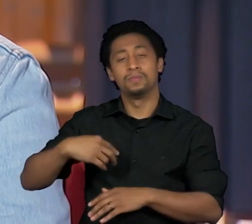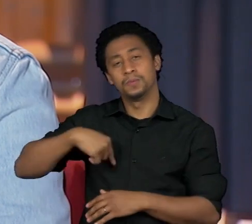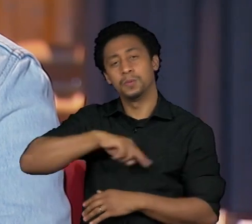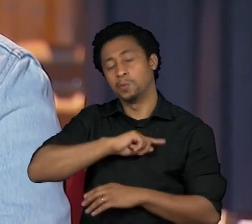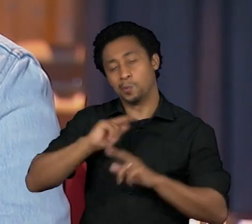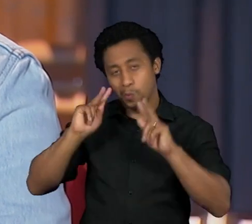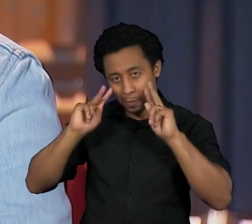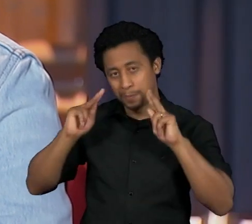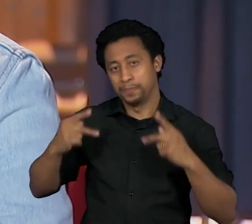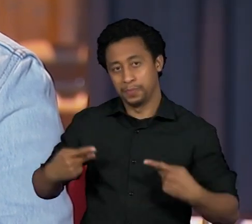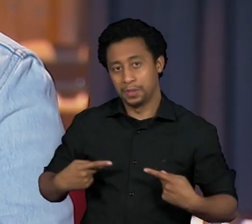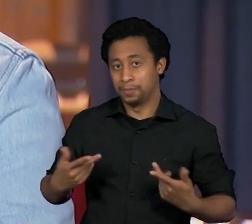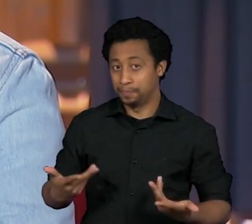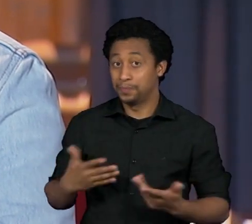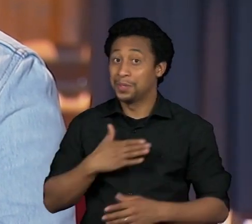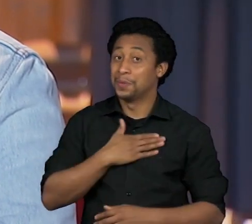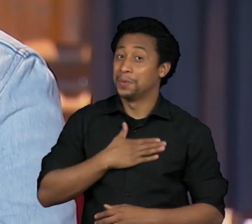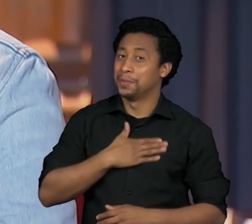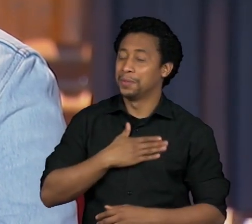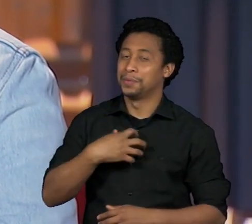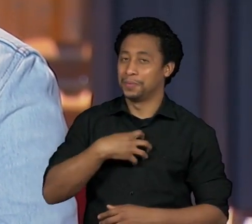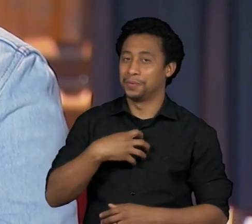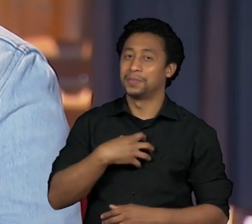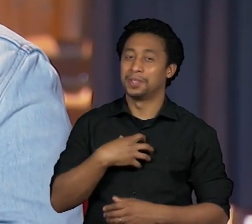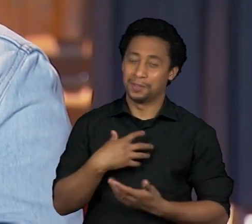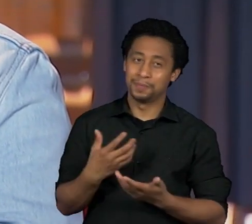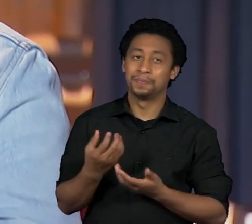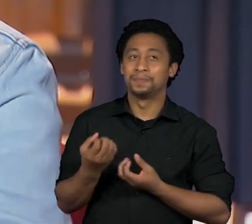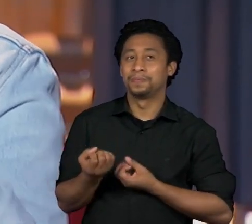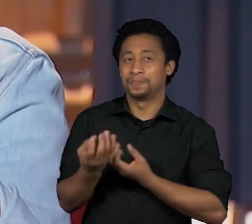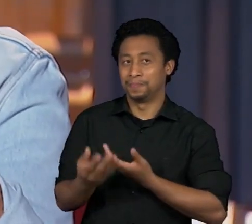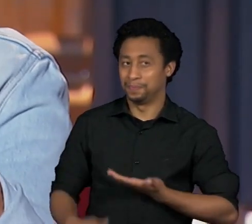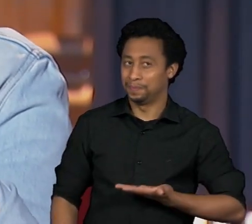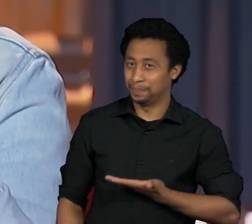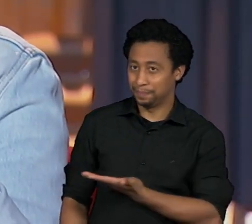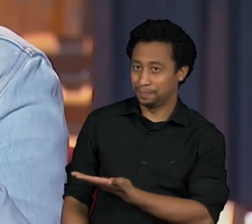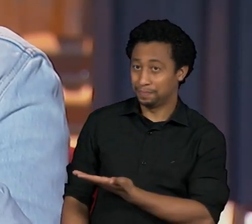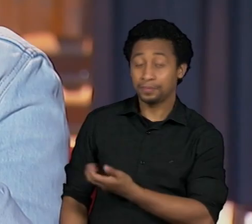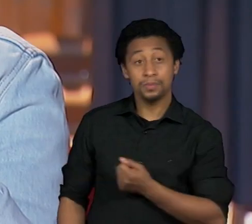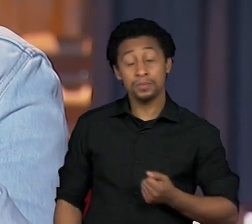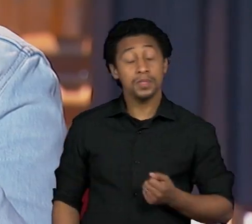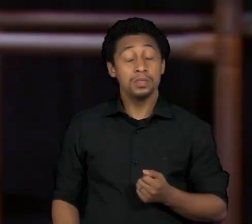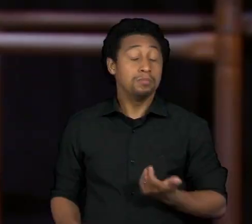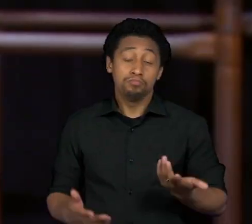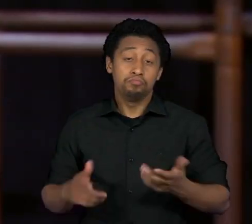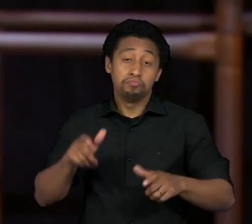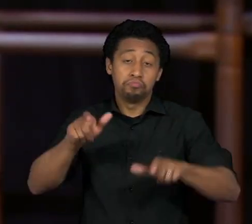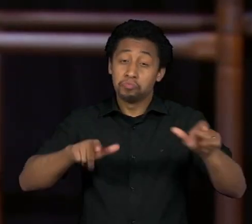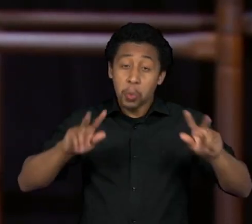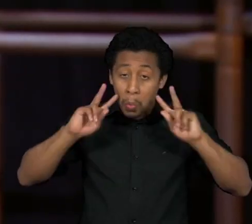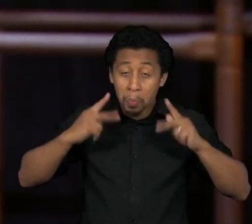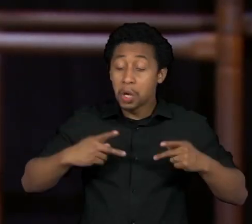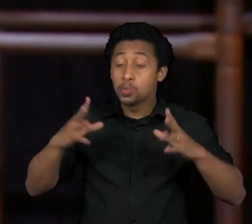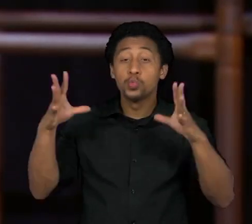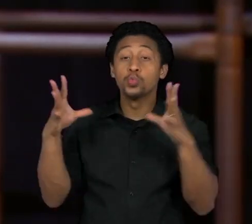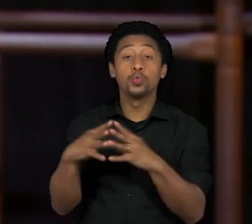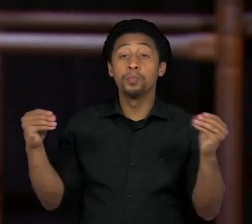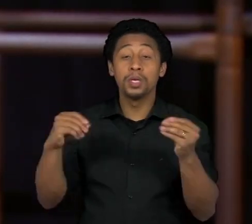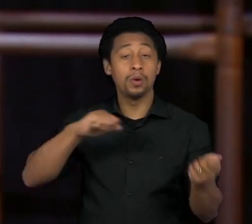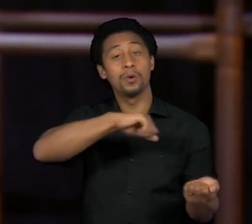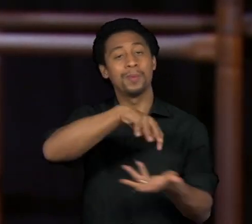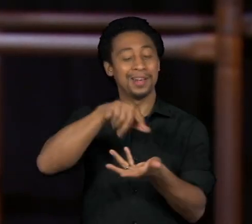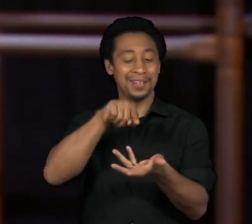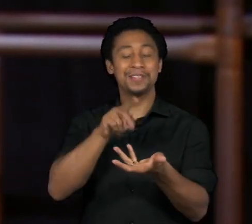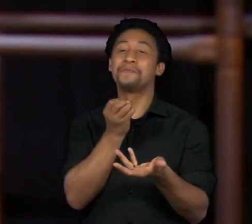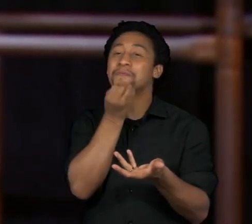E eu gosto muito de uma expressão do Ailton Krenak, que é de dizer, olha, se a gente desaparecer, fica tudo bem para o planeta. O problema do planeta somos nós.